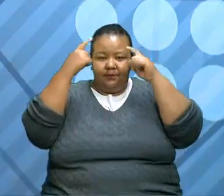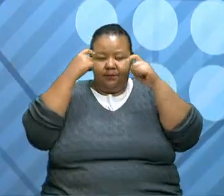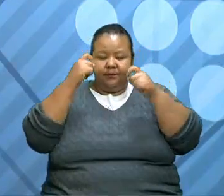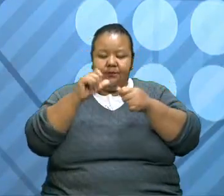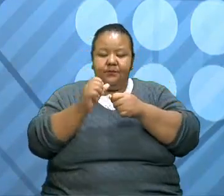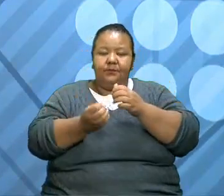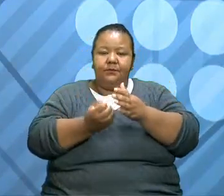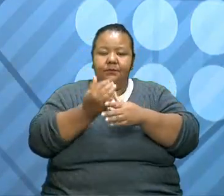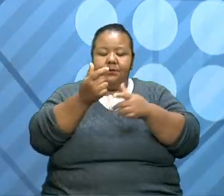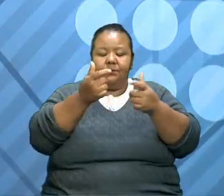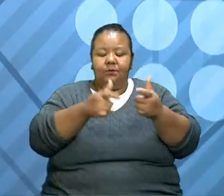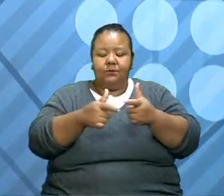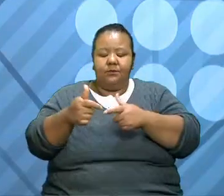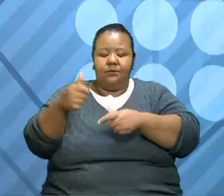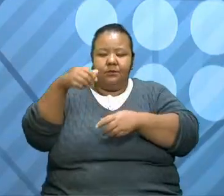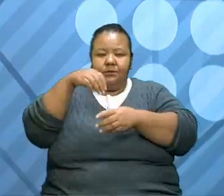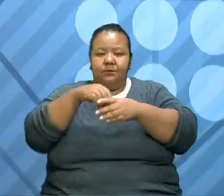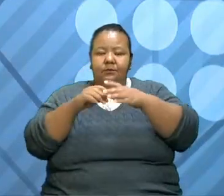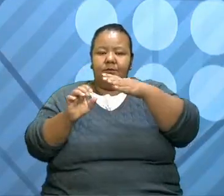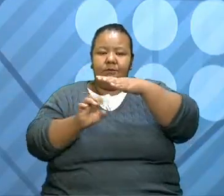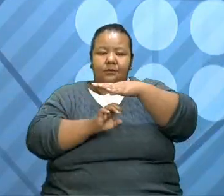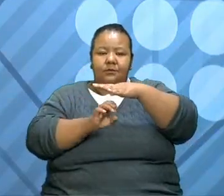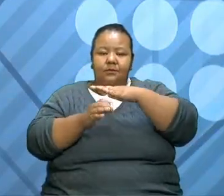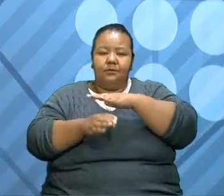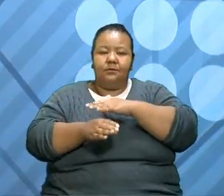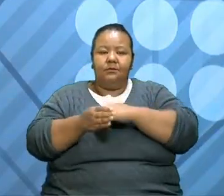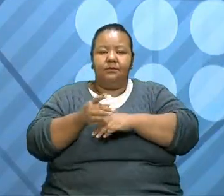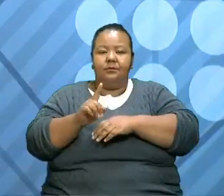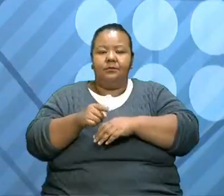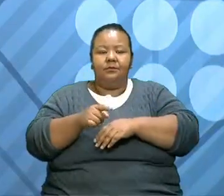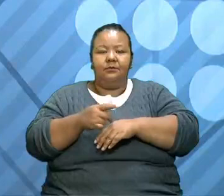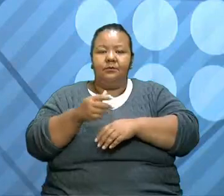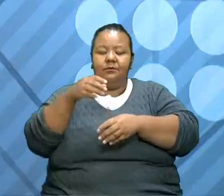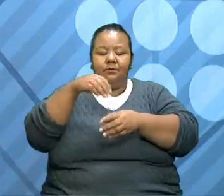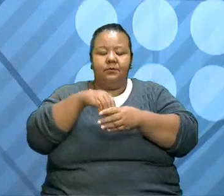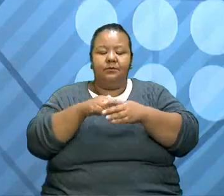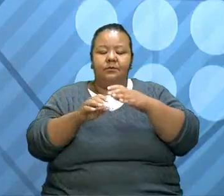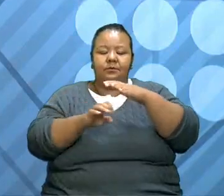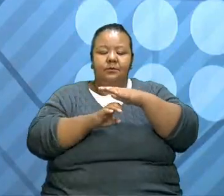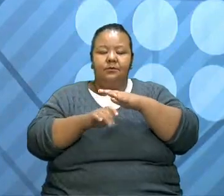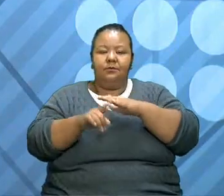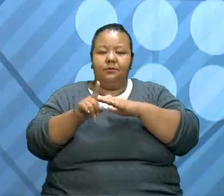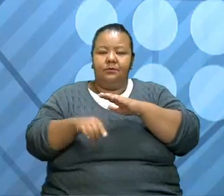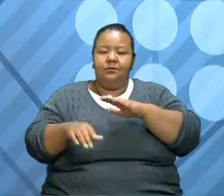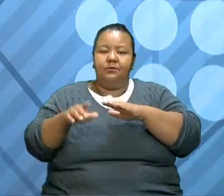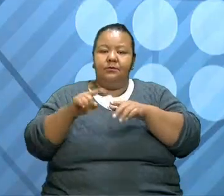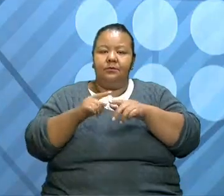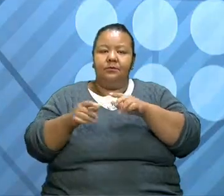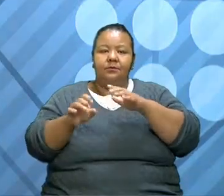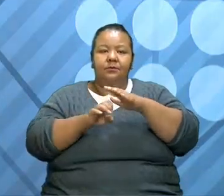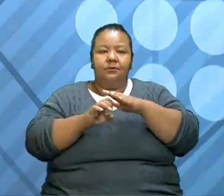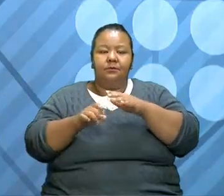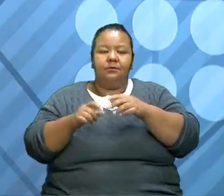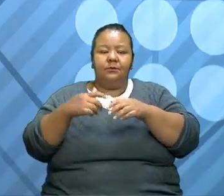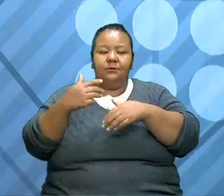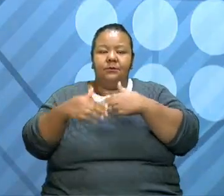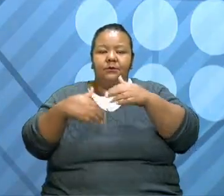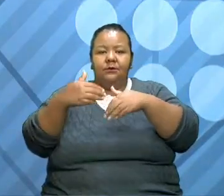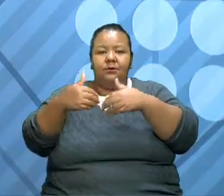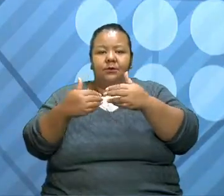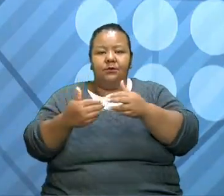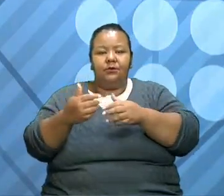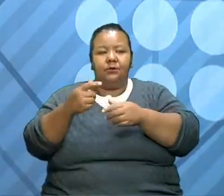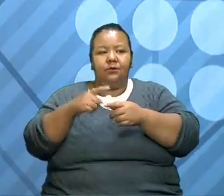o ambiente criativo dentro da organização. Ou seja, eu não estou dentro da organização, mas é a organização que desenvolveu esse